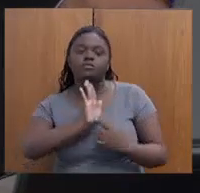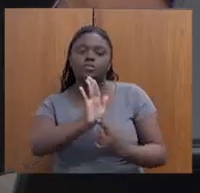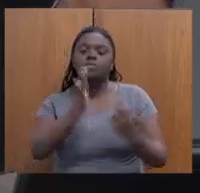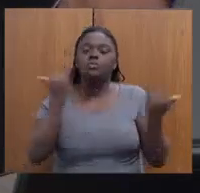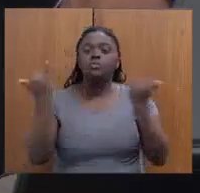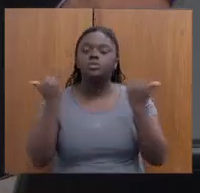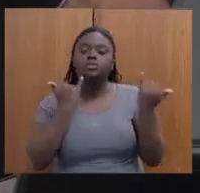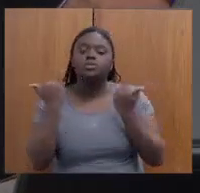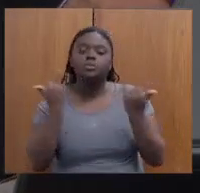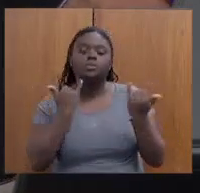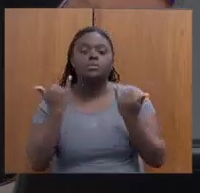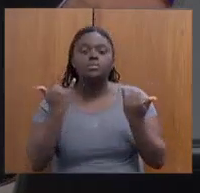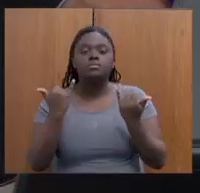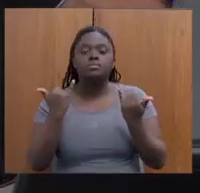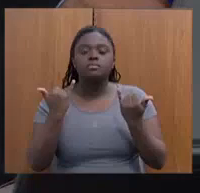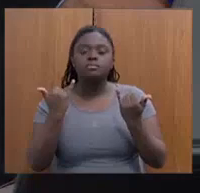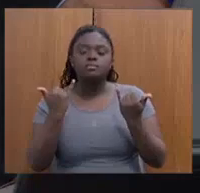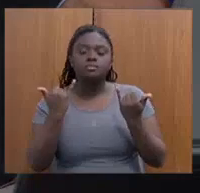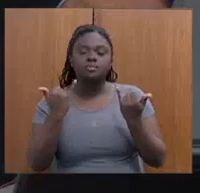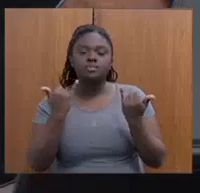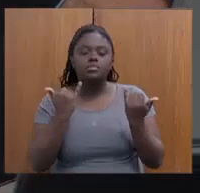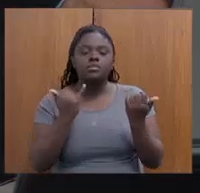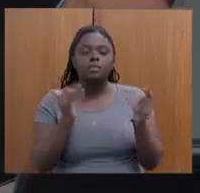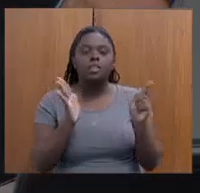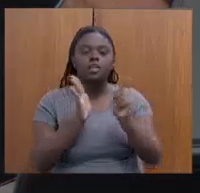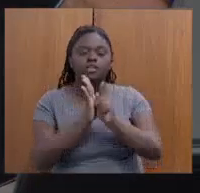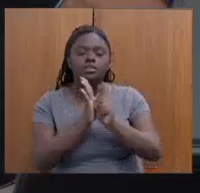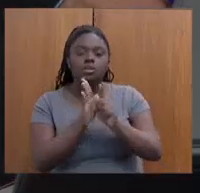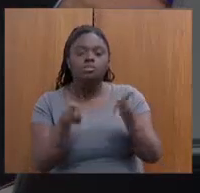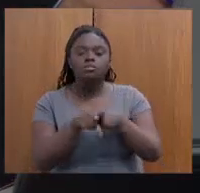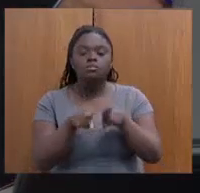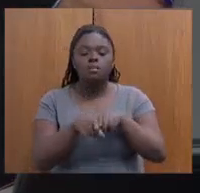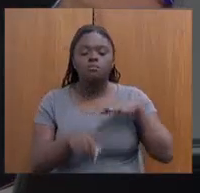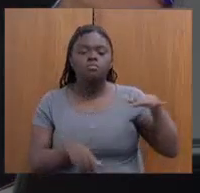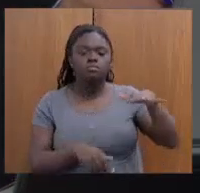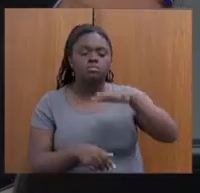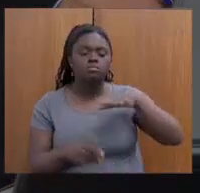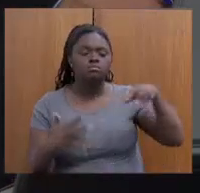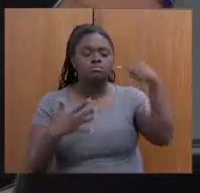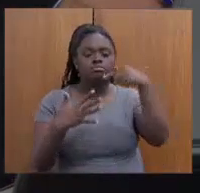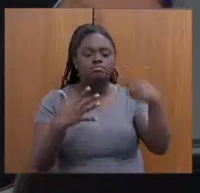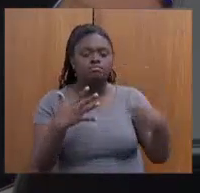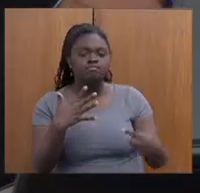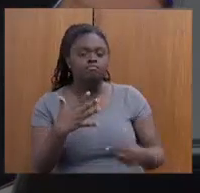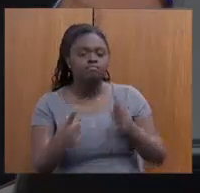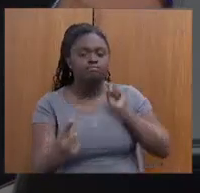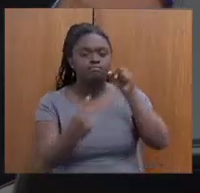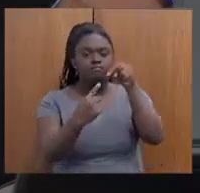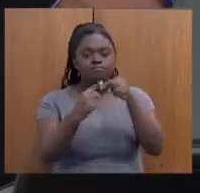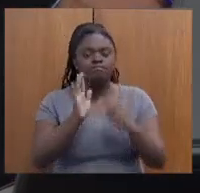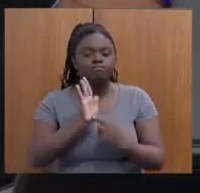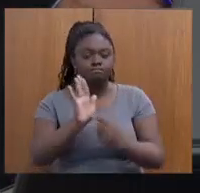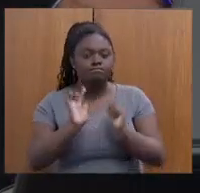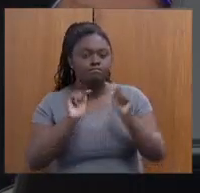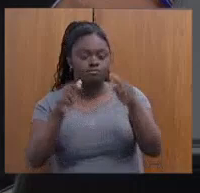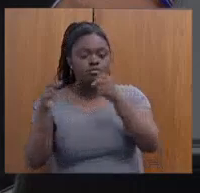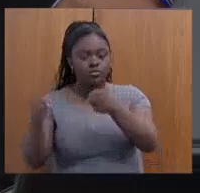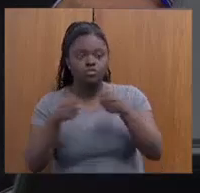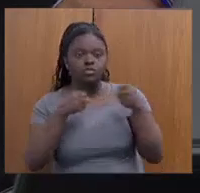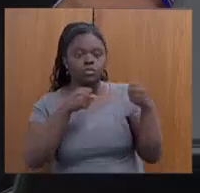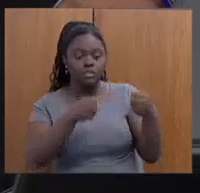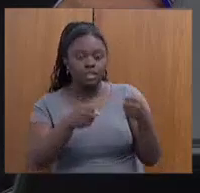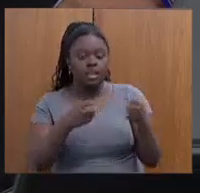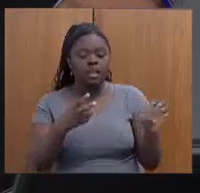sobre a gestão e suas respectivas áreas com o objetivo de aprimorar a atuação do Poder Executivo